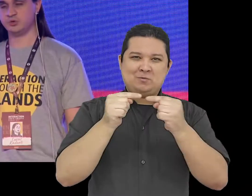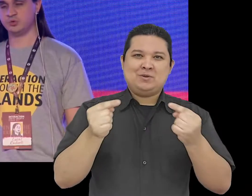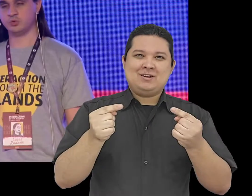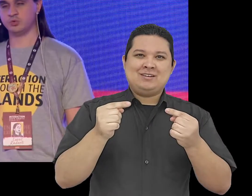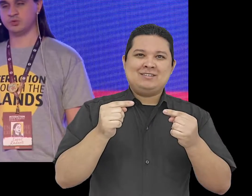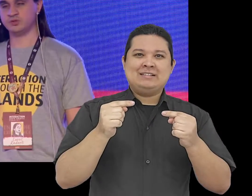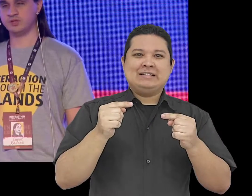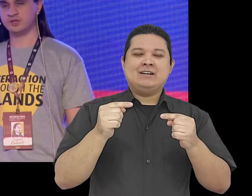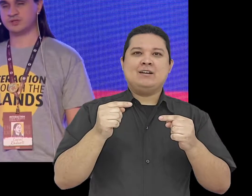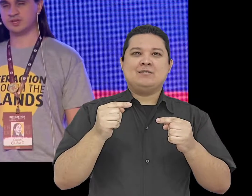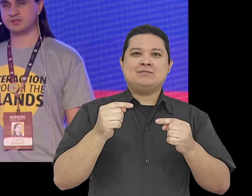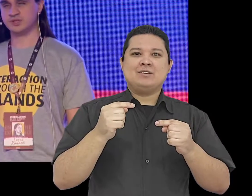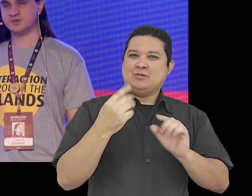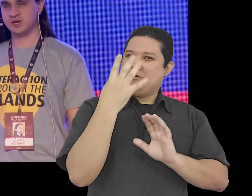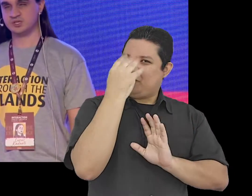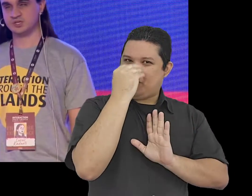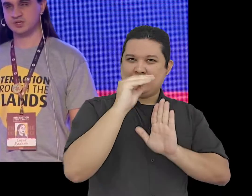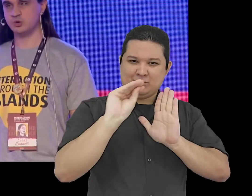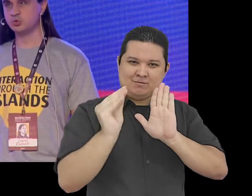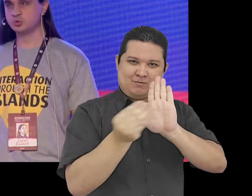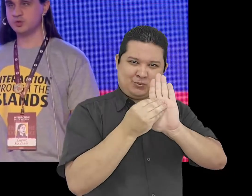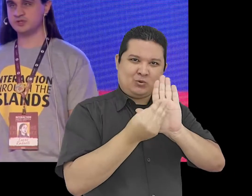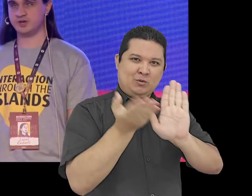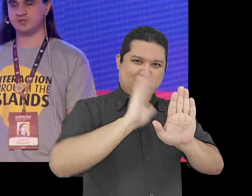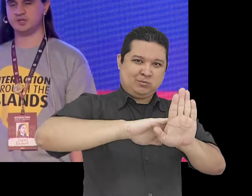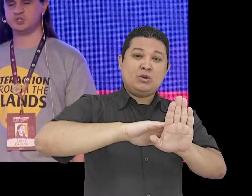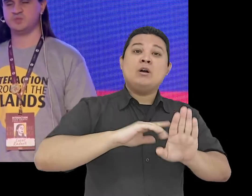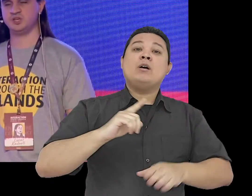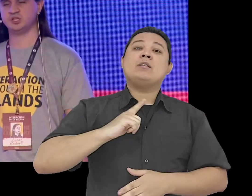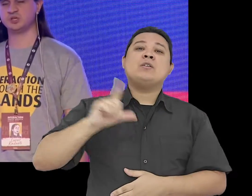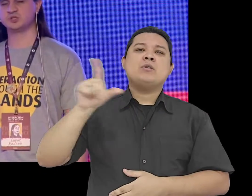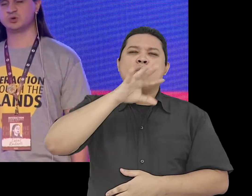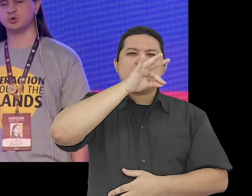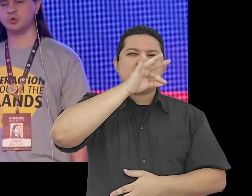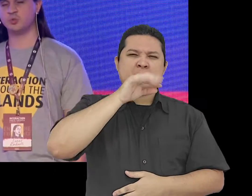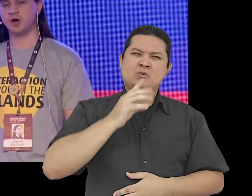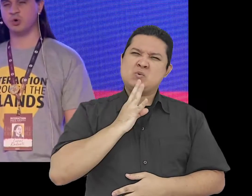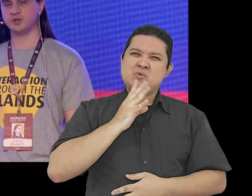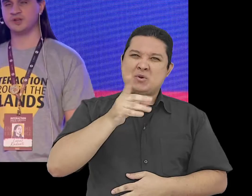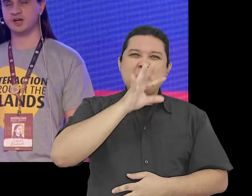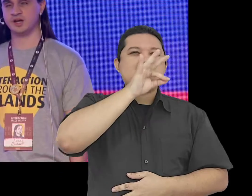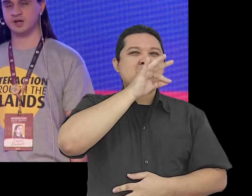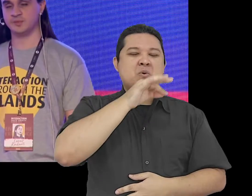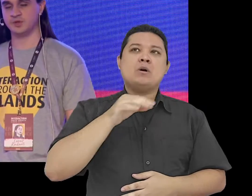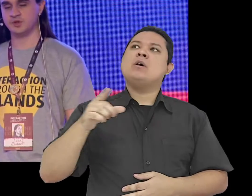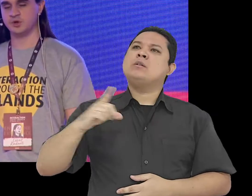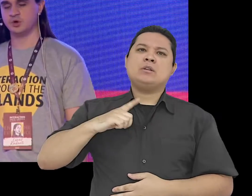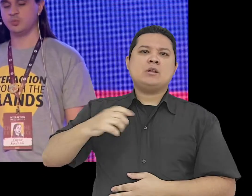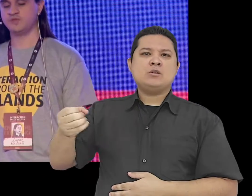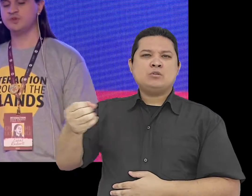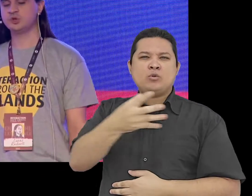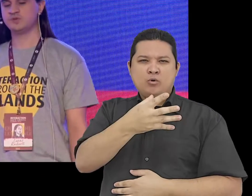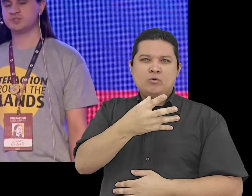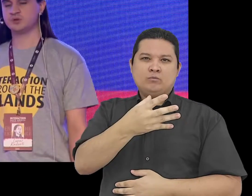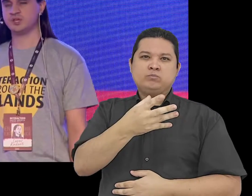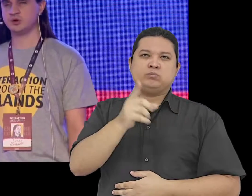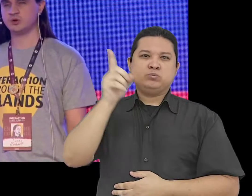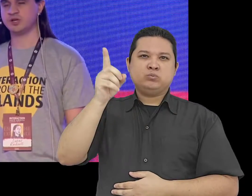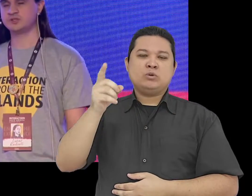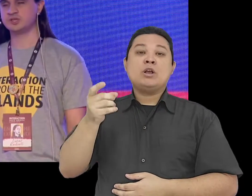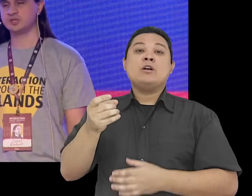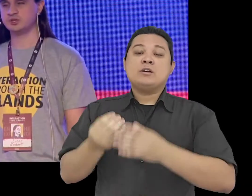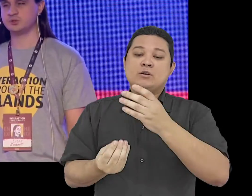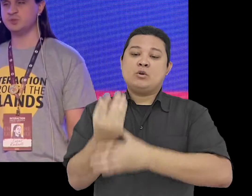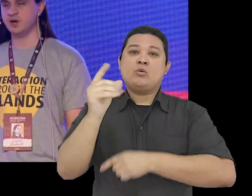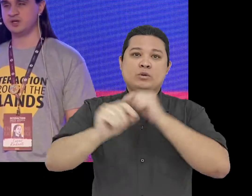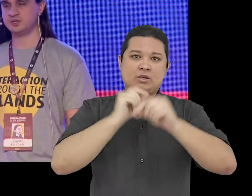também ali nessa questão das imagens, né? O Twitter recentemente lançou uma feature que você consegue